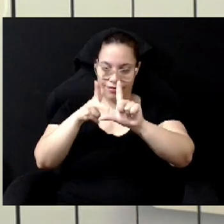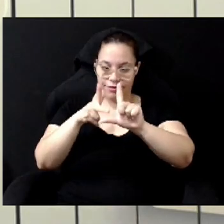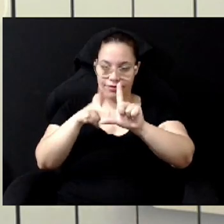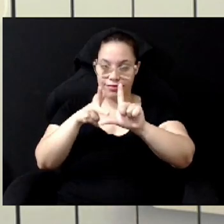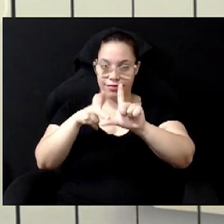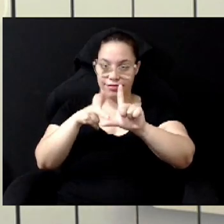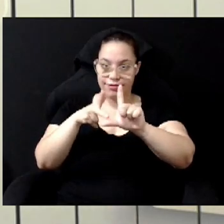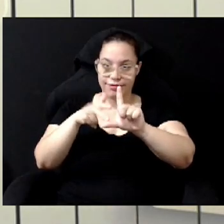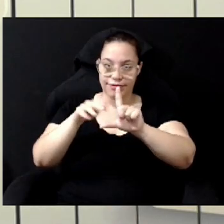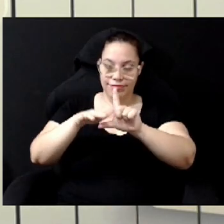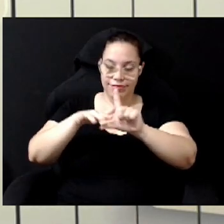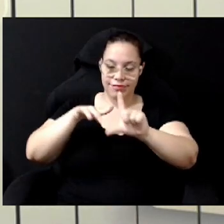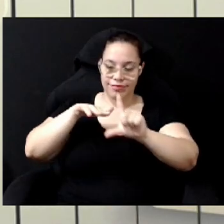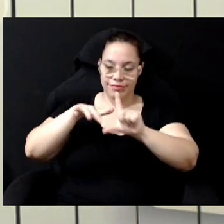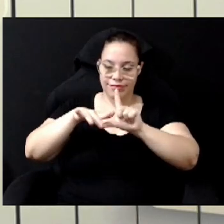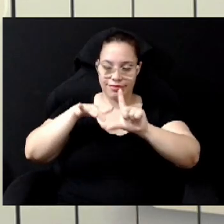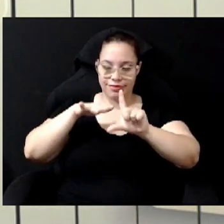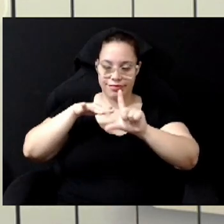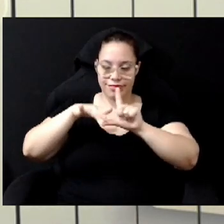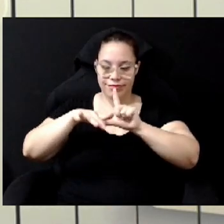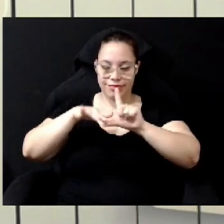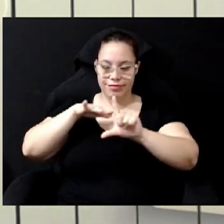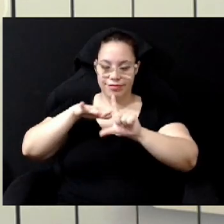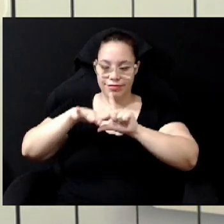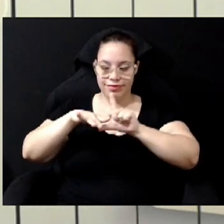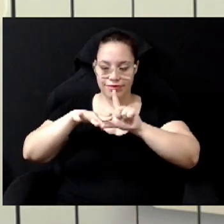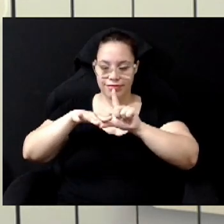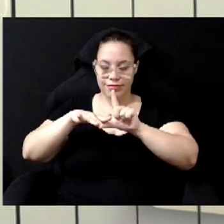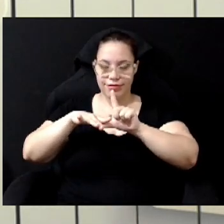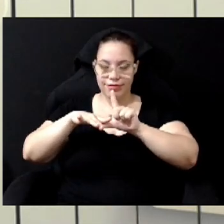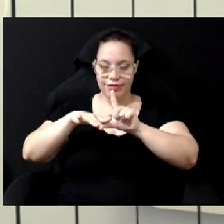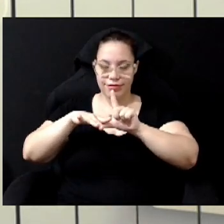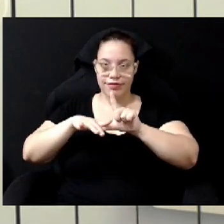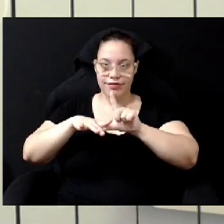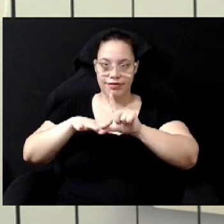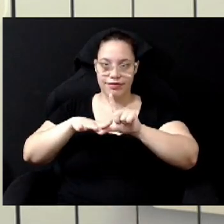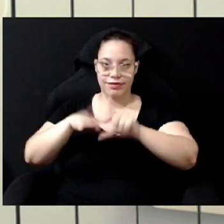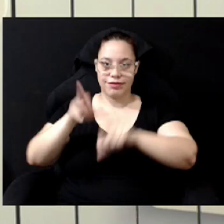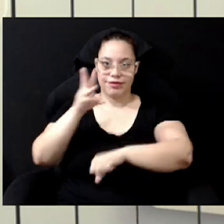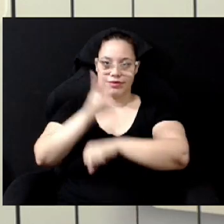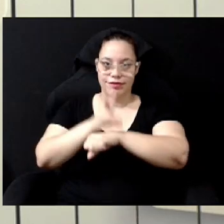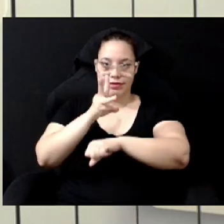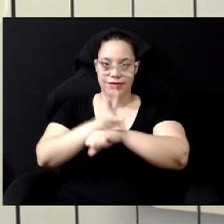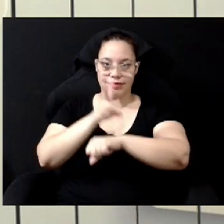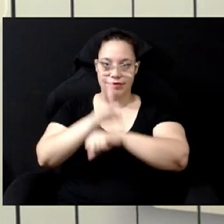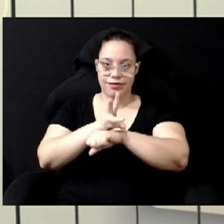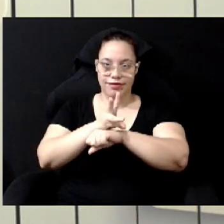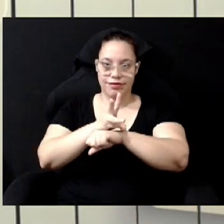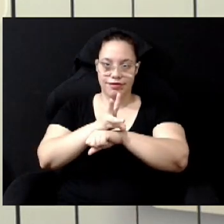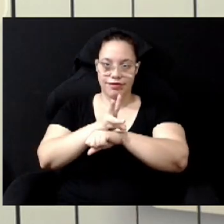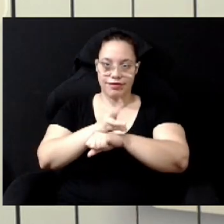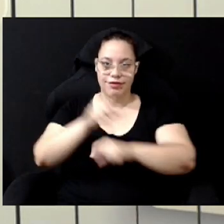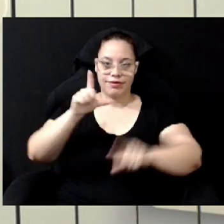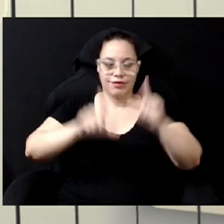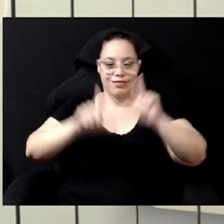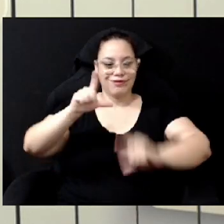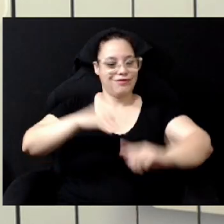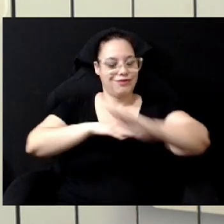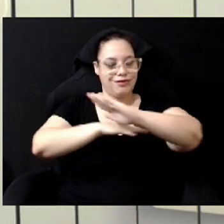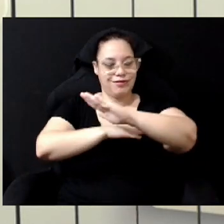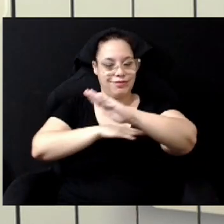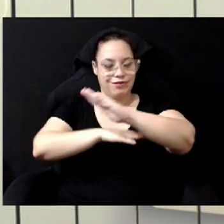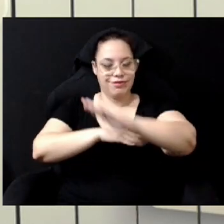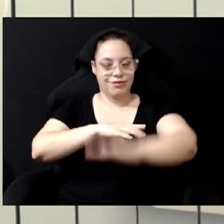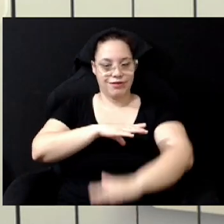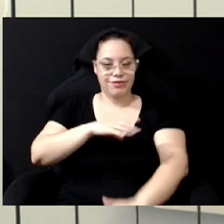seu celular aqui, ó, para este QR Code. Porque aí já vai aparecer uma mensagem na sua tela. O WhatsApp da TV Câmara Campinas.